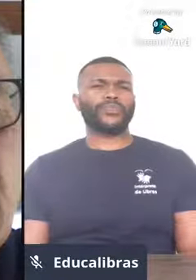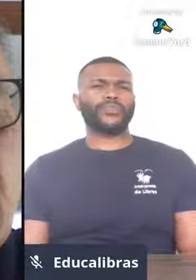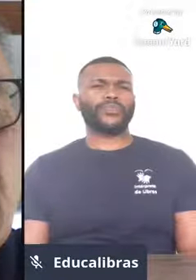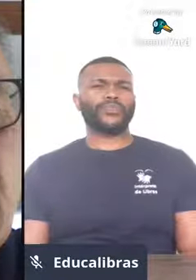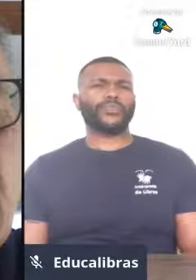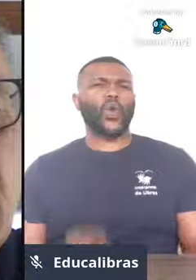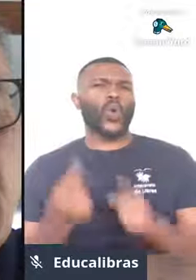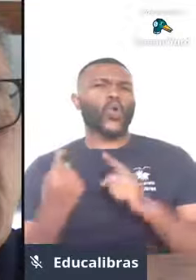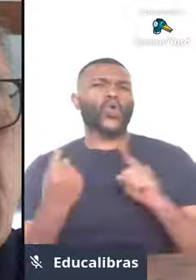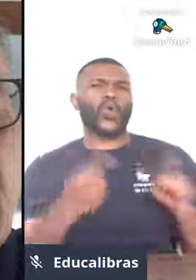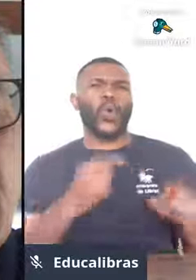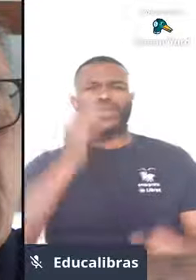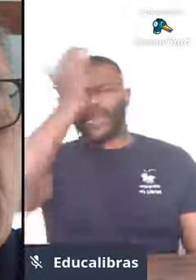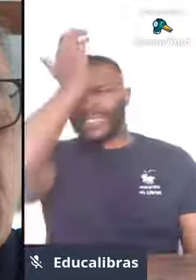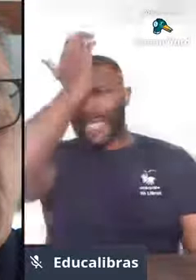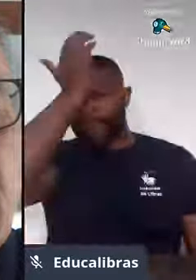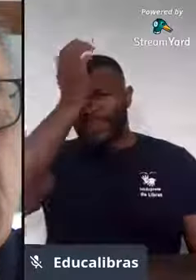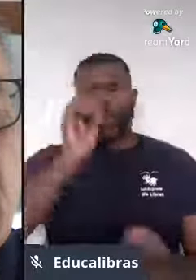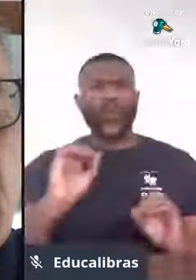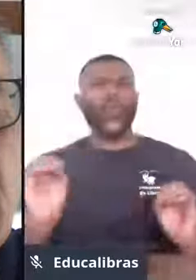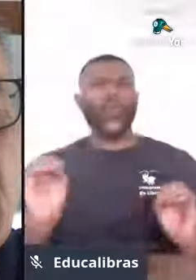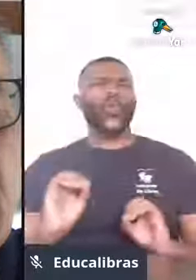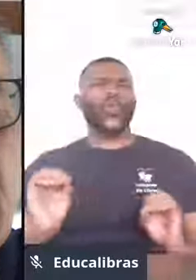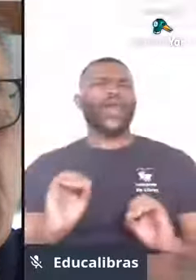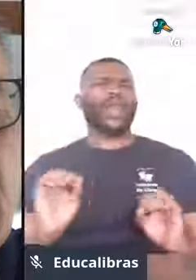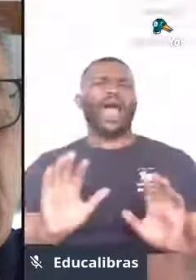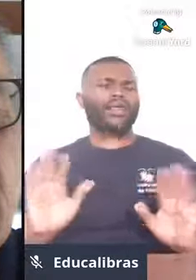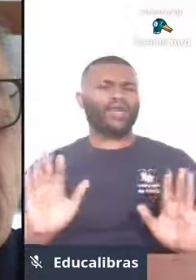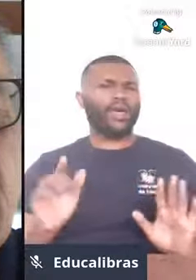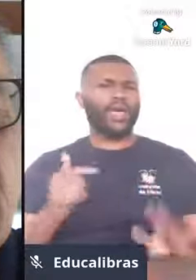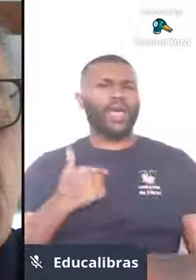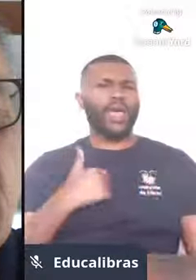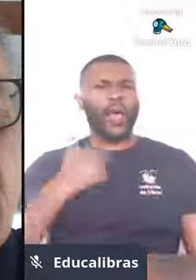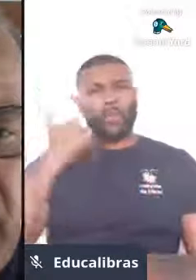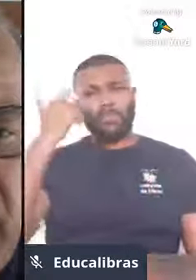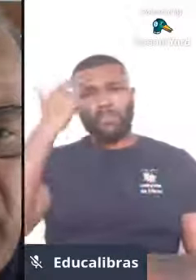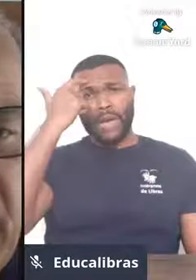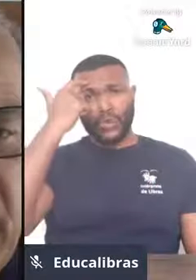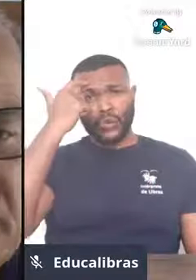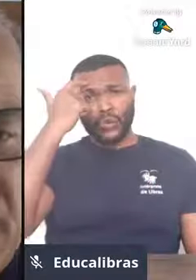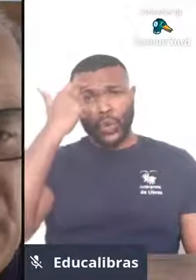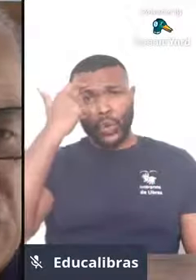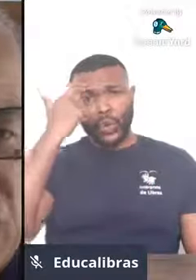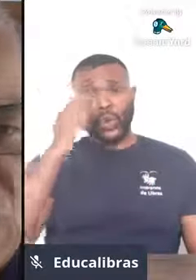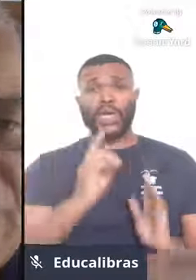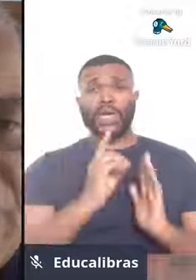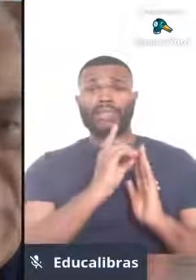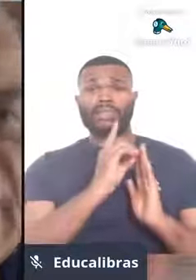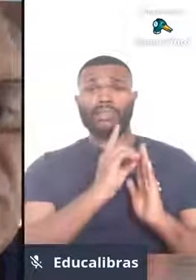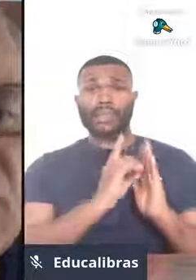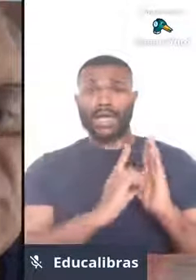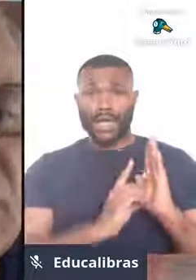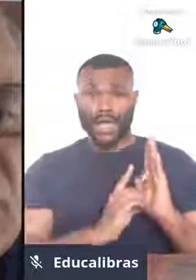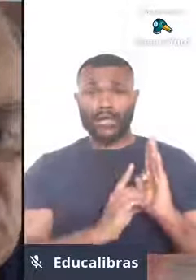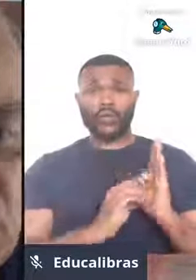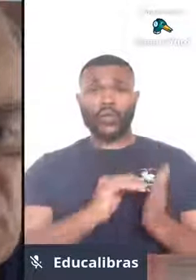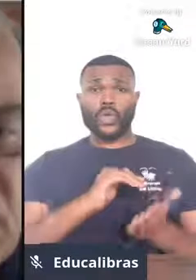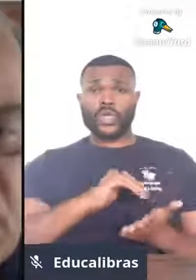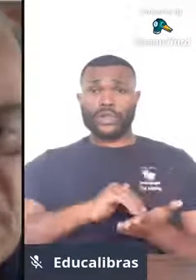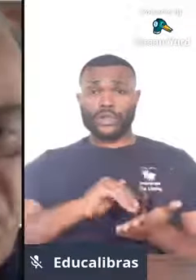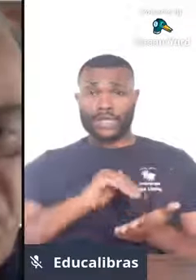o Kassab. Por favor, eu acho que o fato saindo de decreto e ser uma secretaria